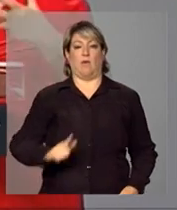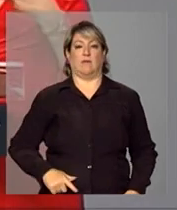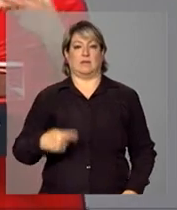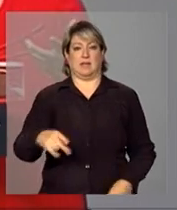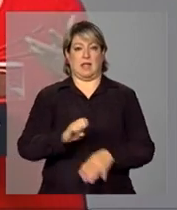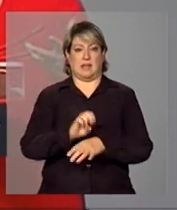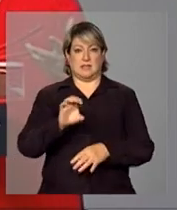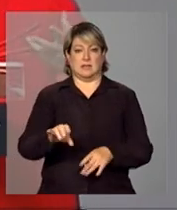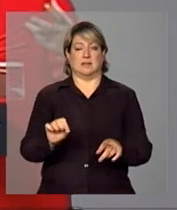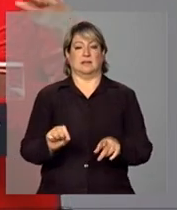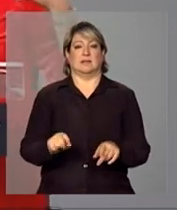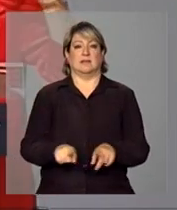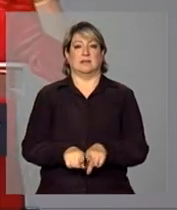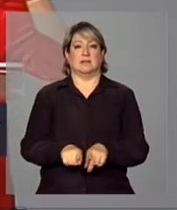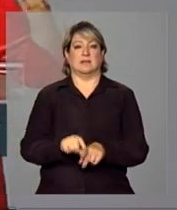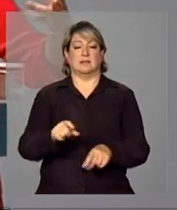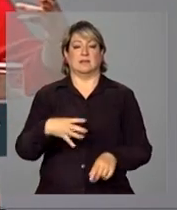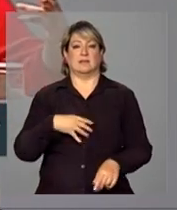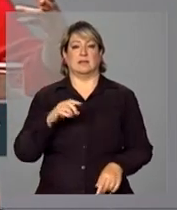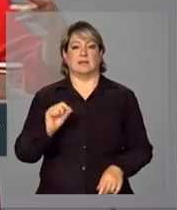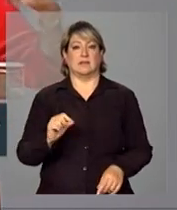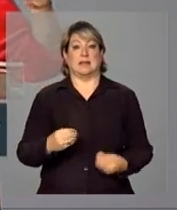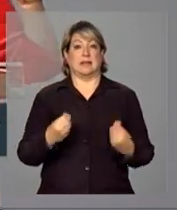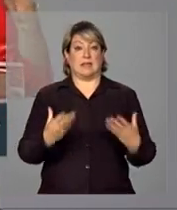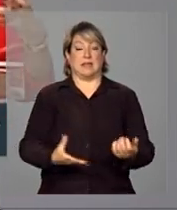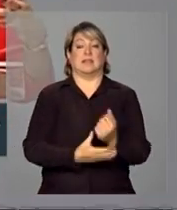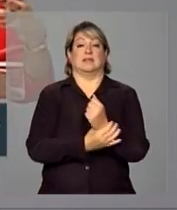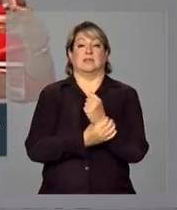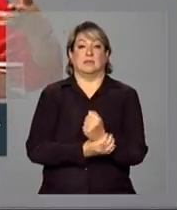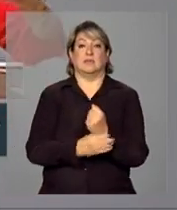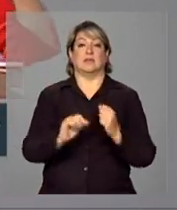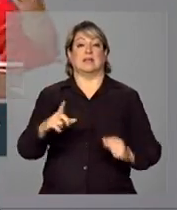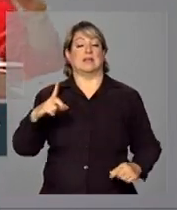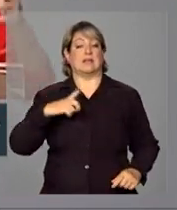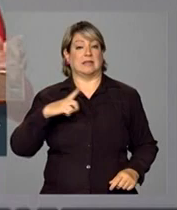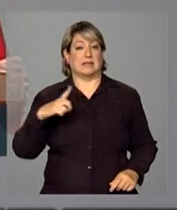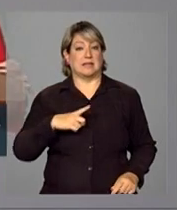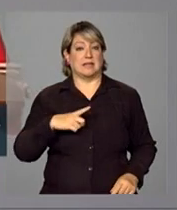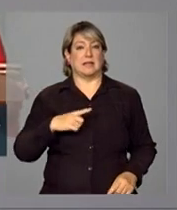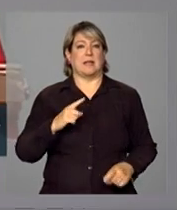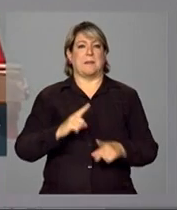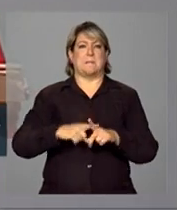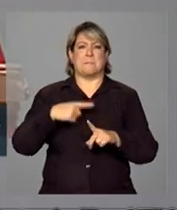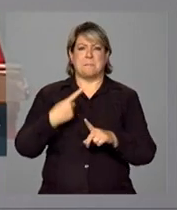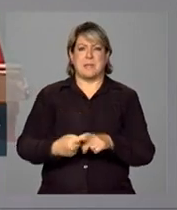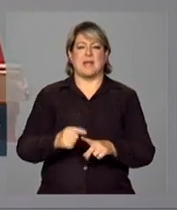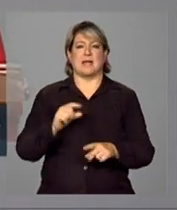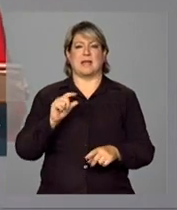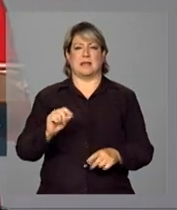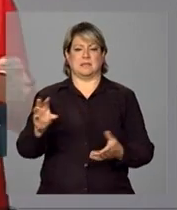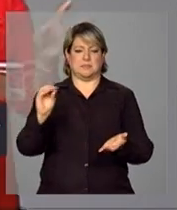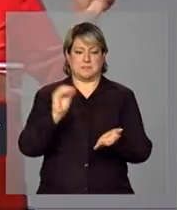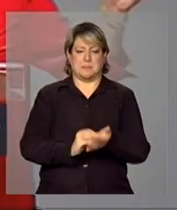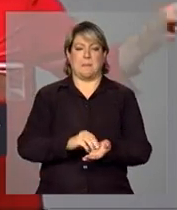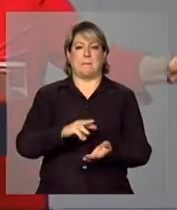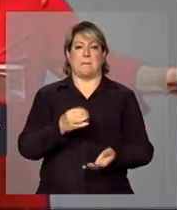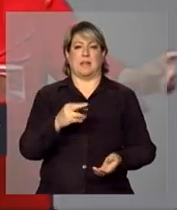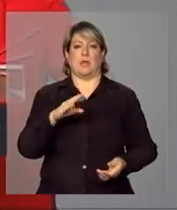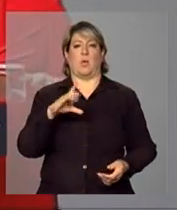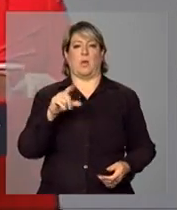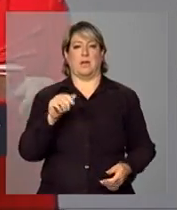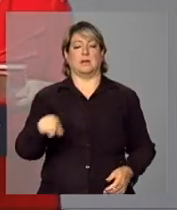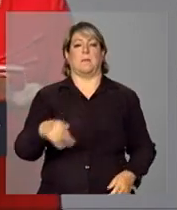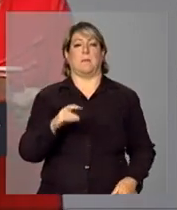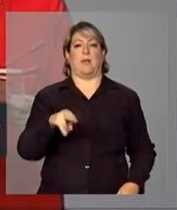estadual, no sentido de assegurar que haja mais matrículas do Pronatec.